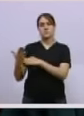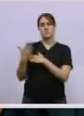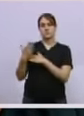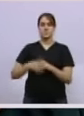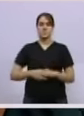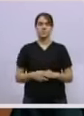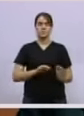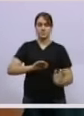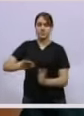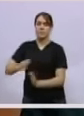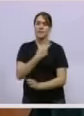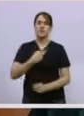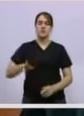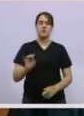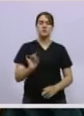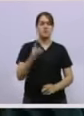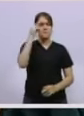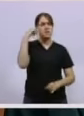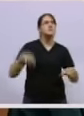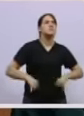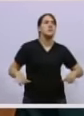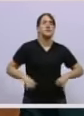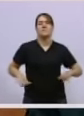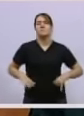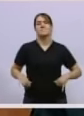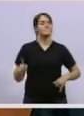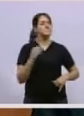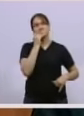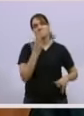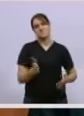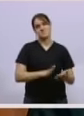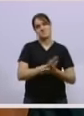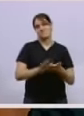E religião que só nos lembra a cruz é uma religião infértil.